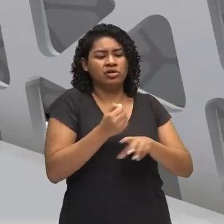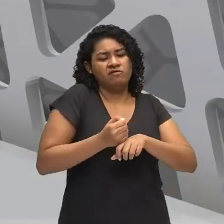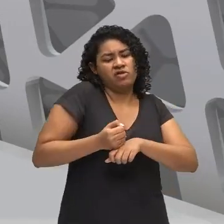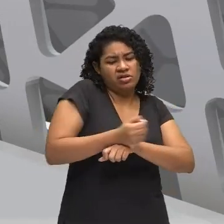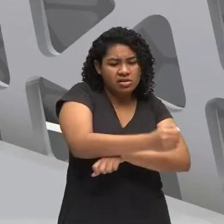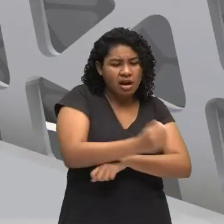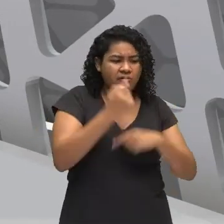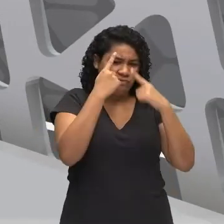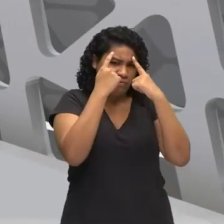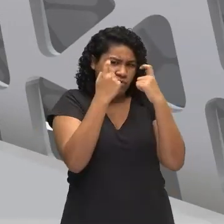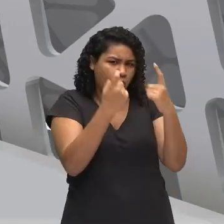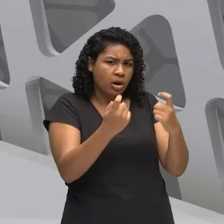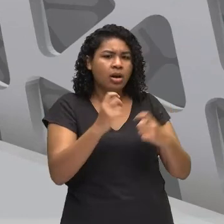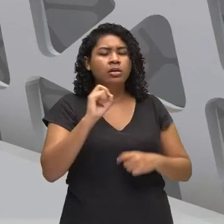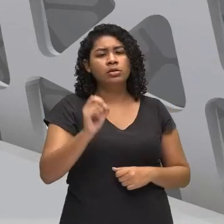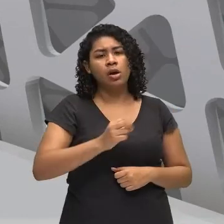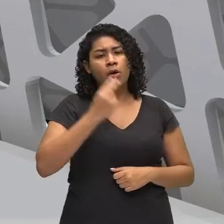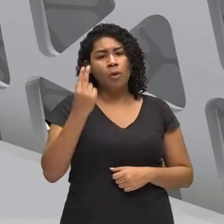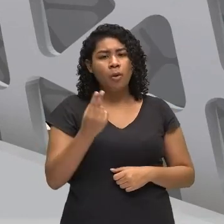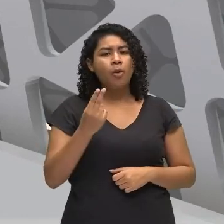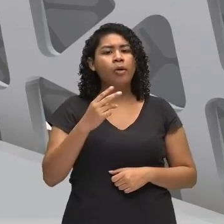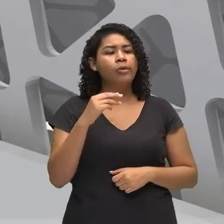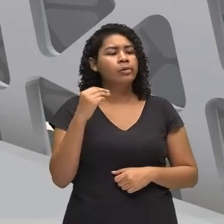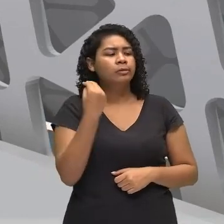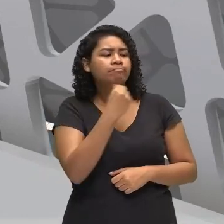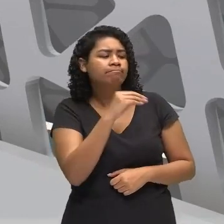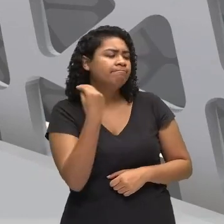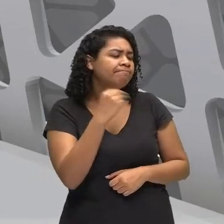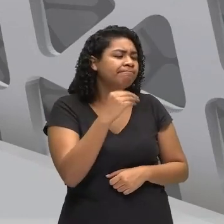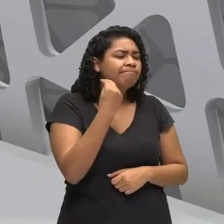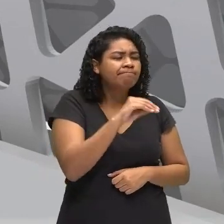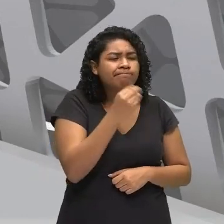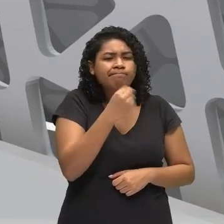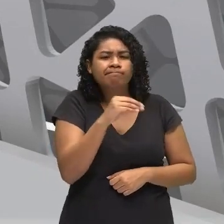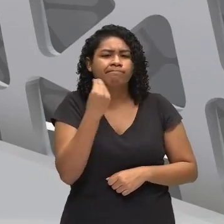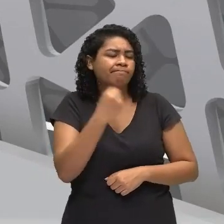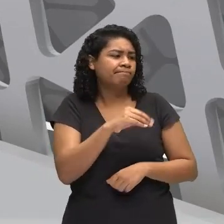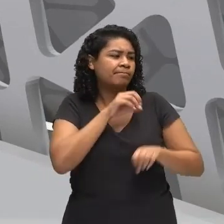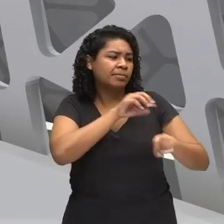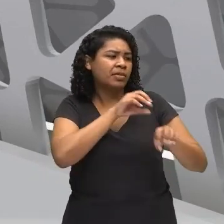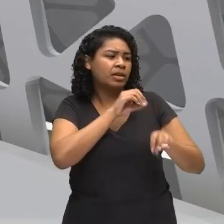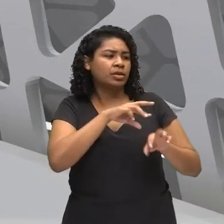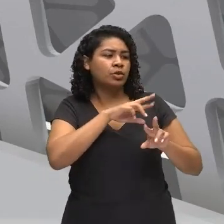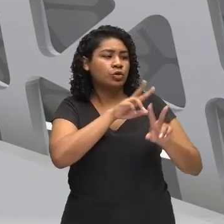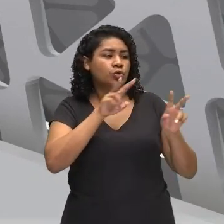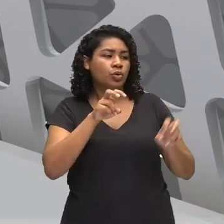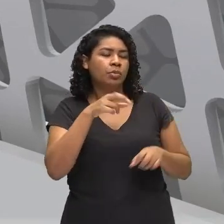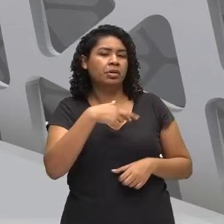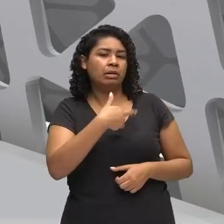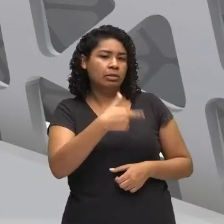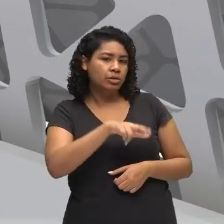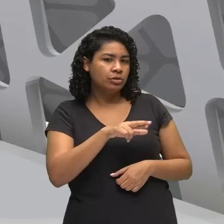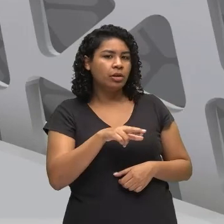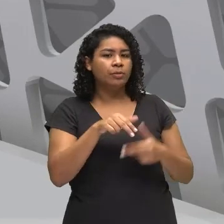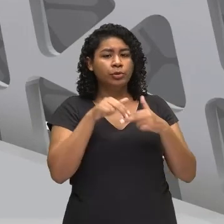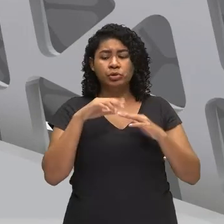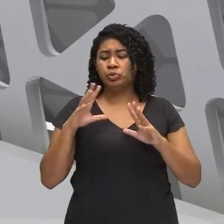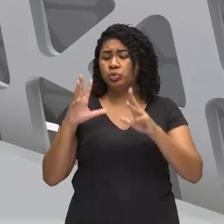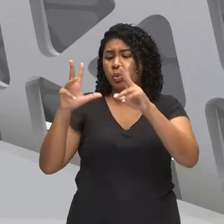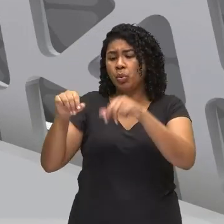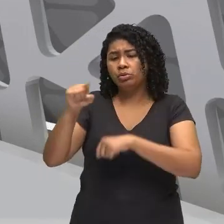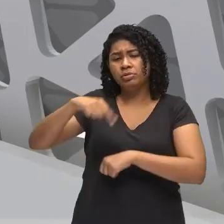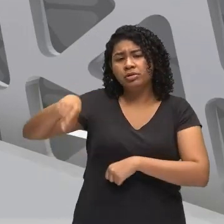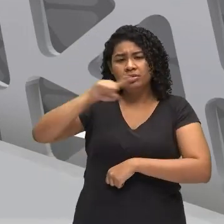com violência, ou através do convencimento, através da prática da catequese, todo mundo se valia dessa mão de obra tanto